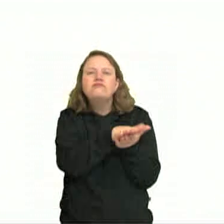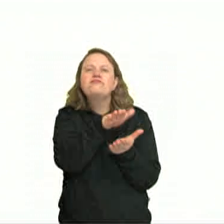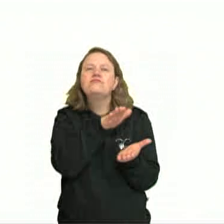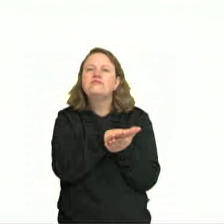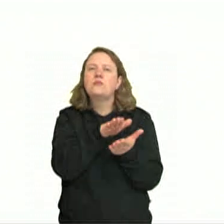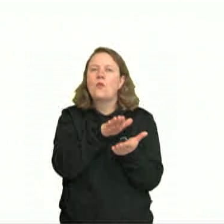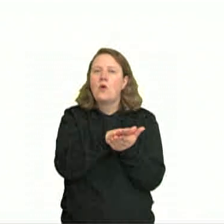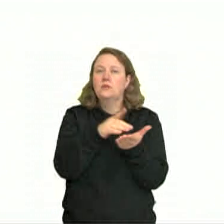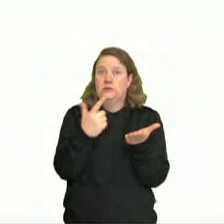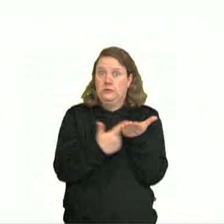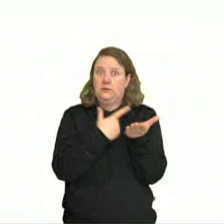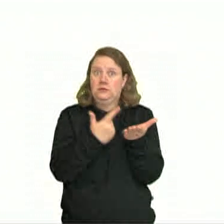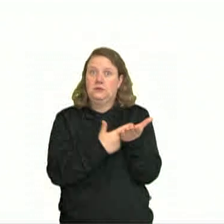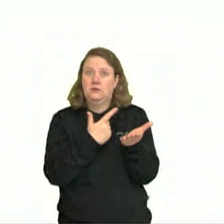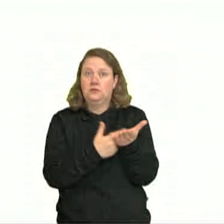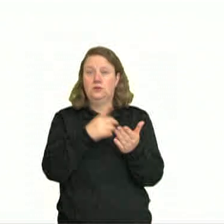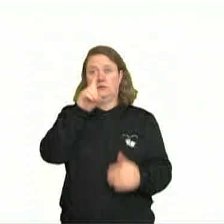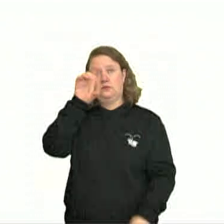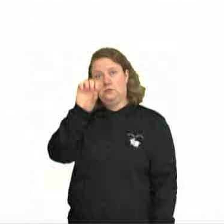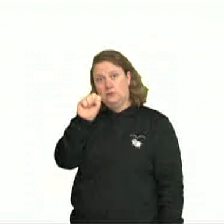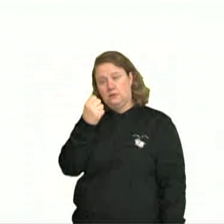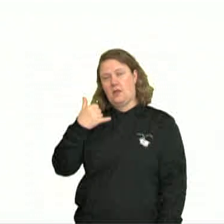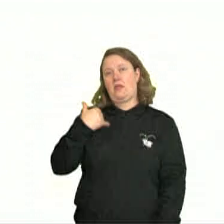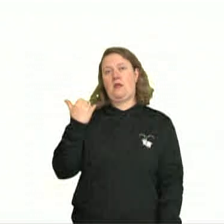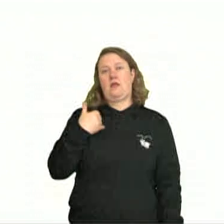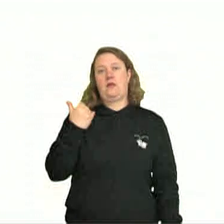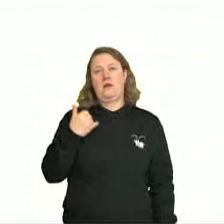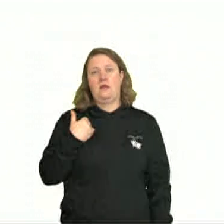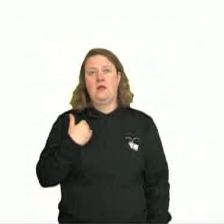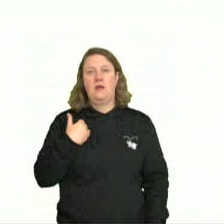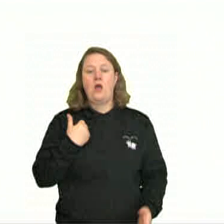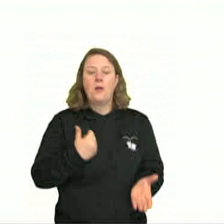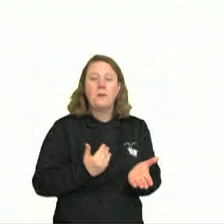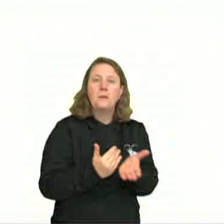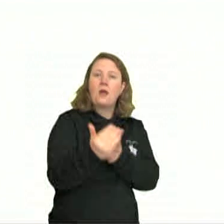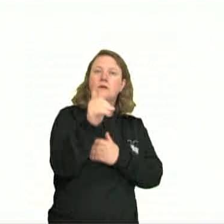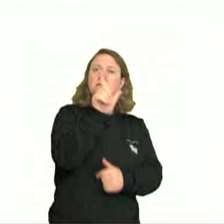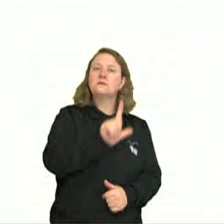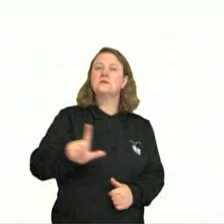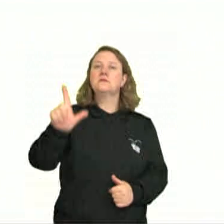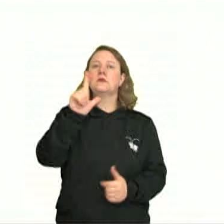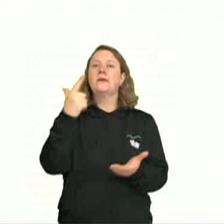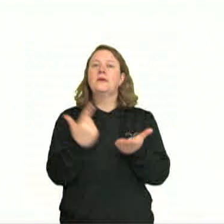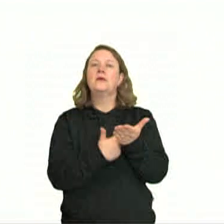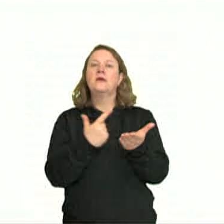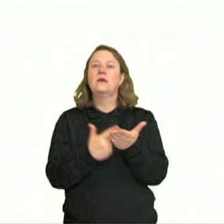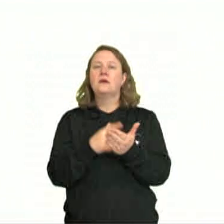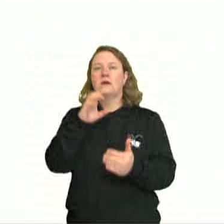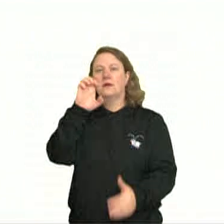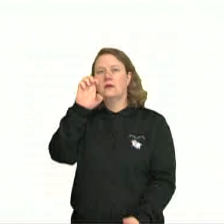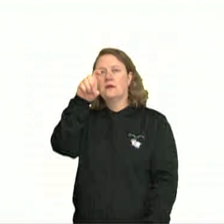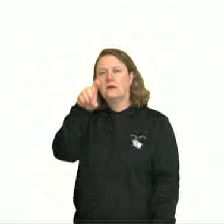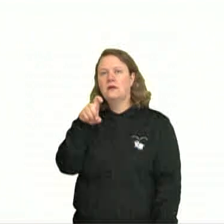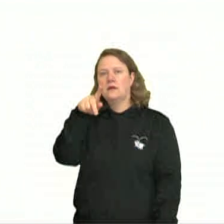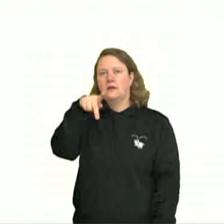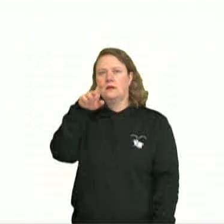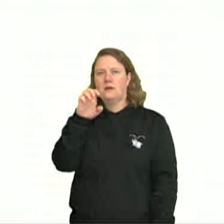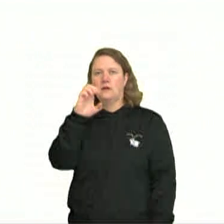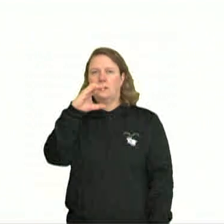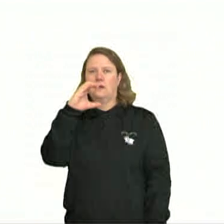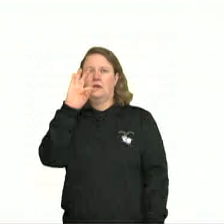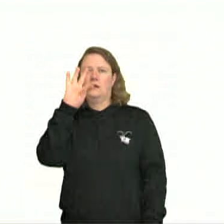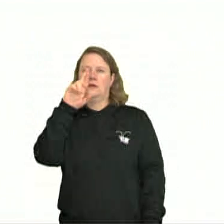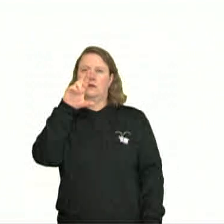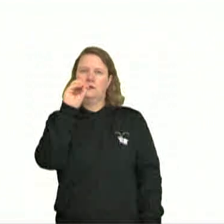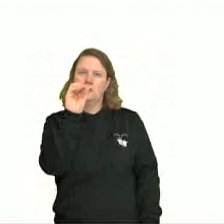Com 18 anos, estreou na literatura com o livro Espectros. Nasceu no